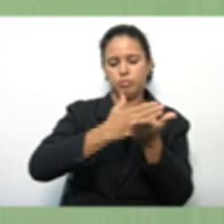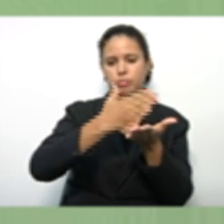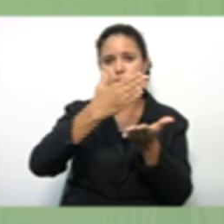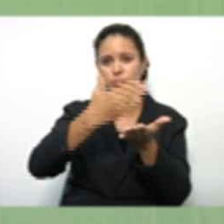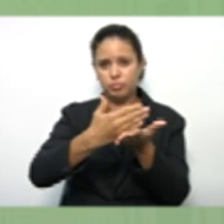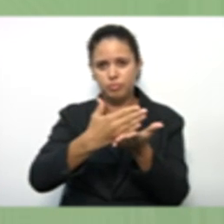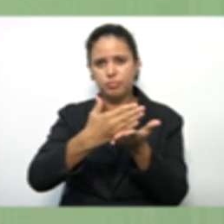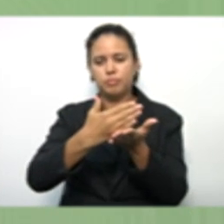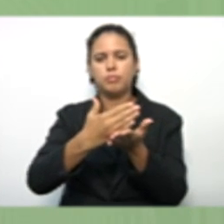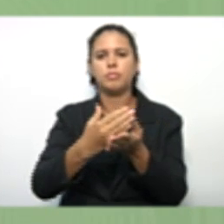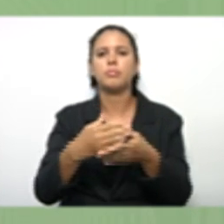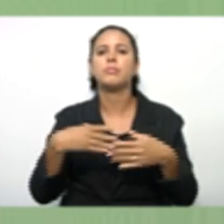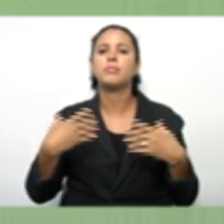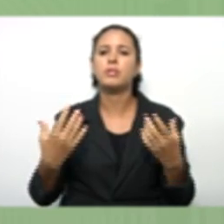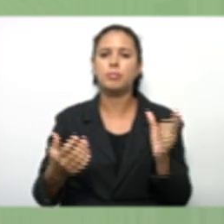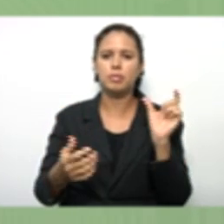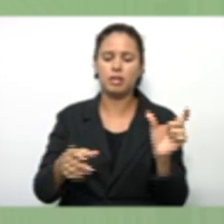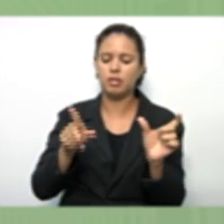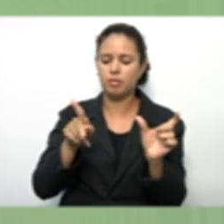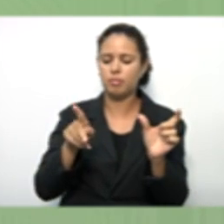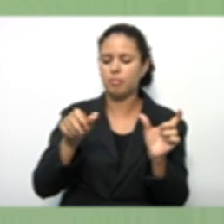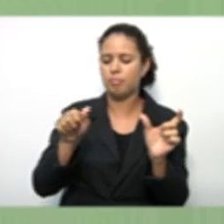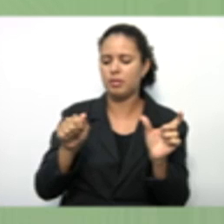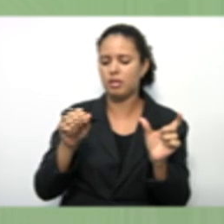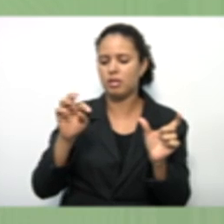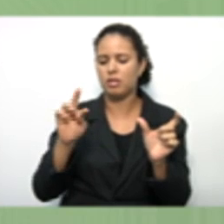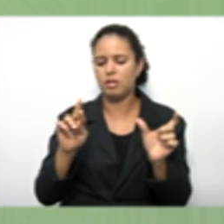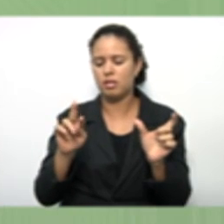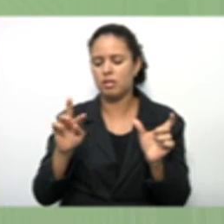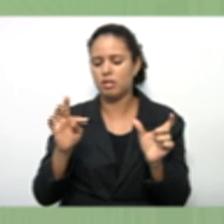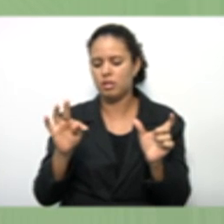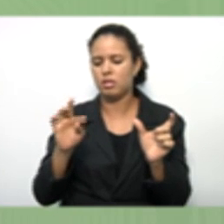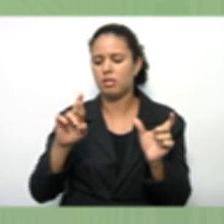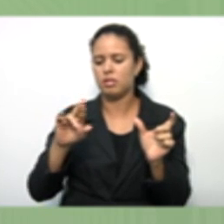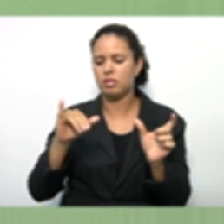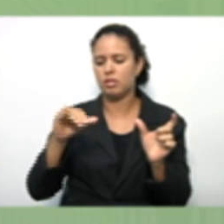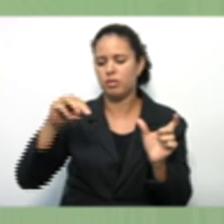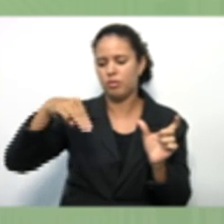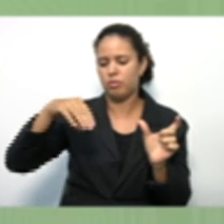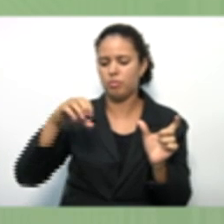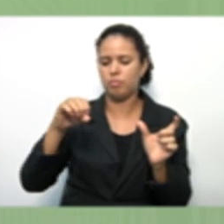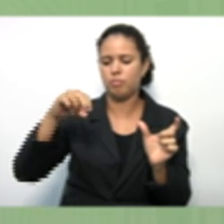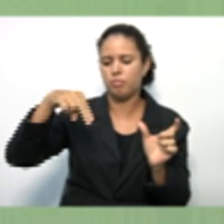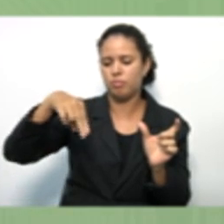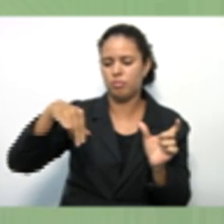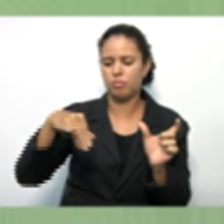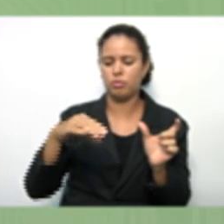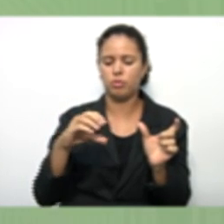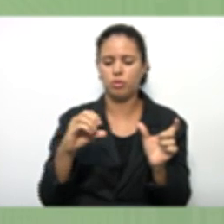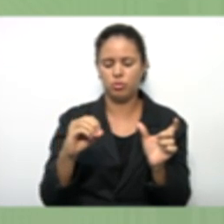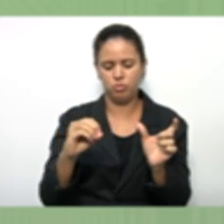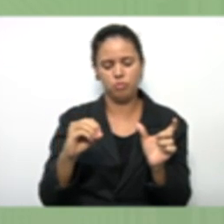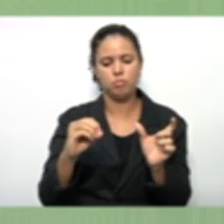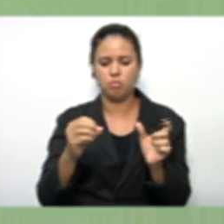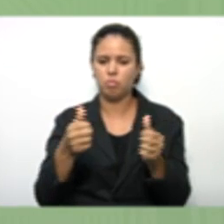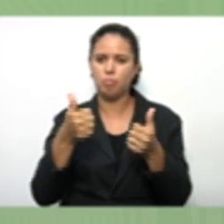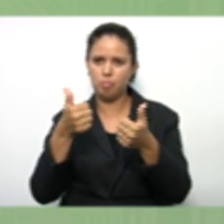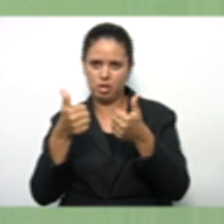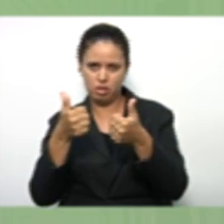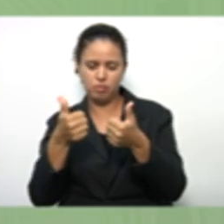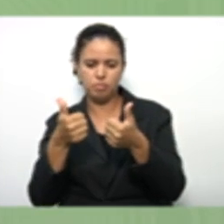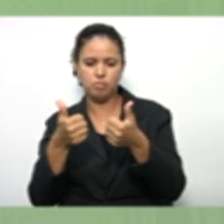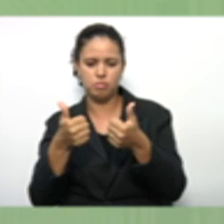patrimônio é tudo. É tanto o lado bom, que são os bens, os direitos, como aquele lado que muita gente não gosta, que são